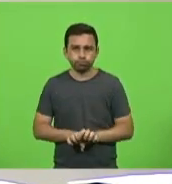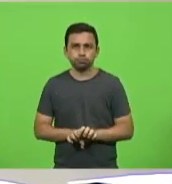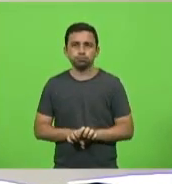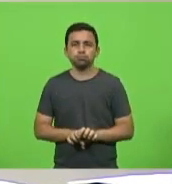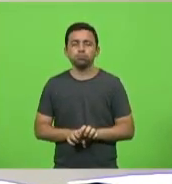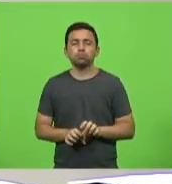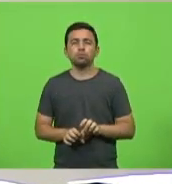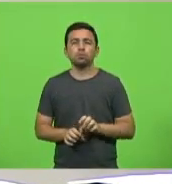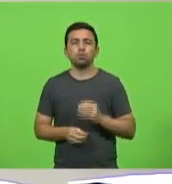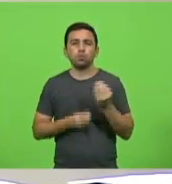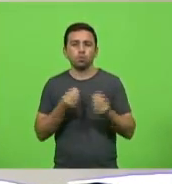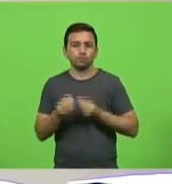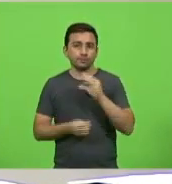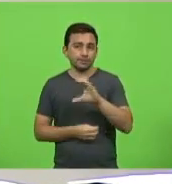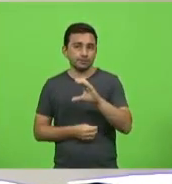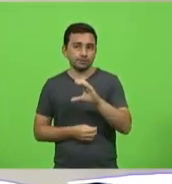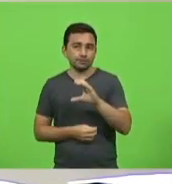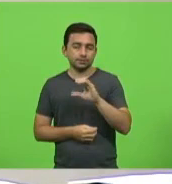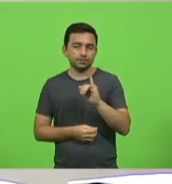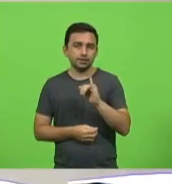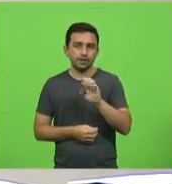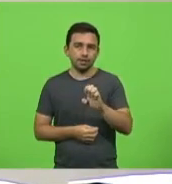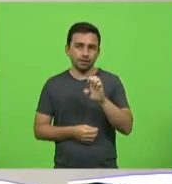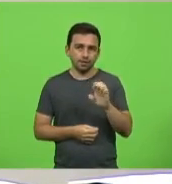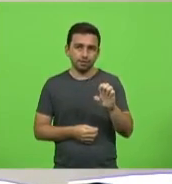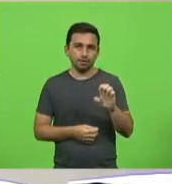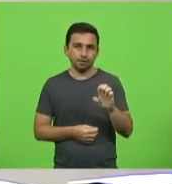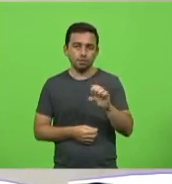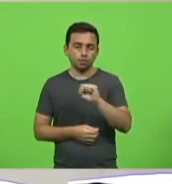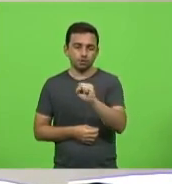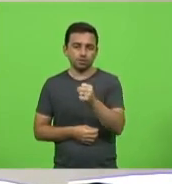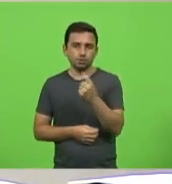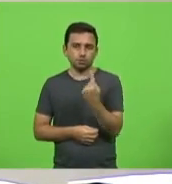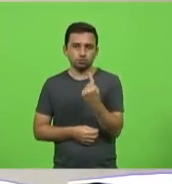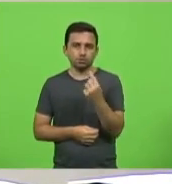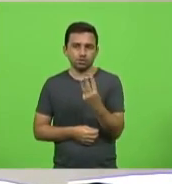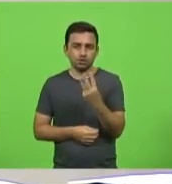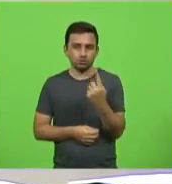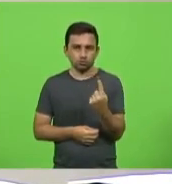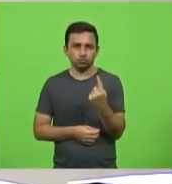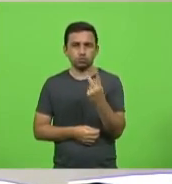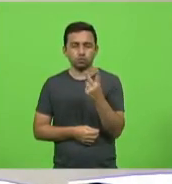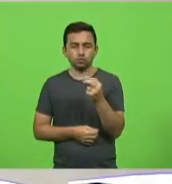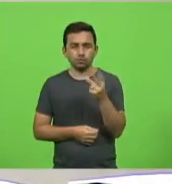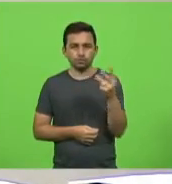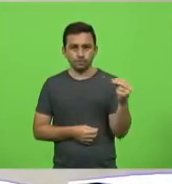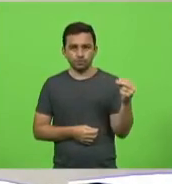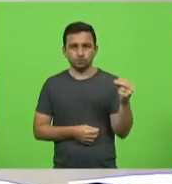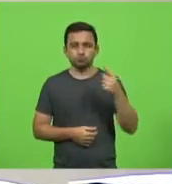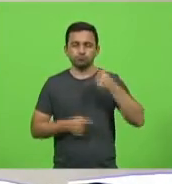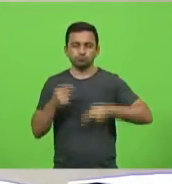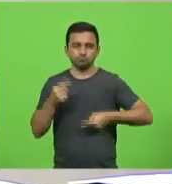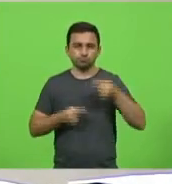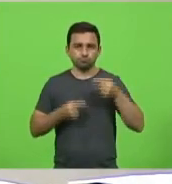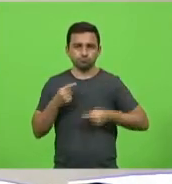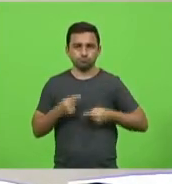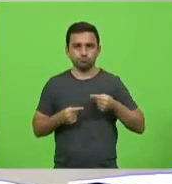Em discussão,